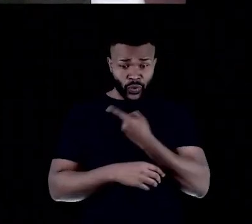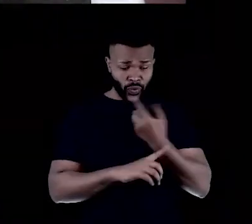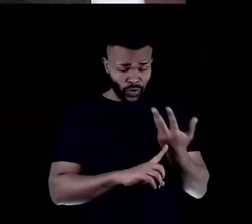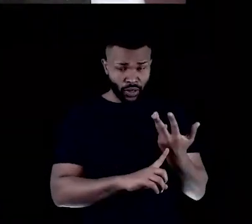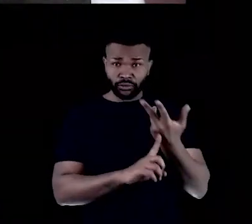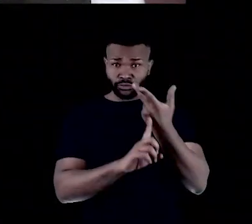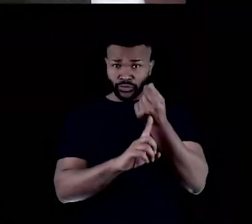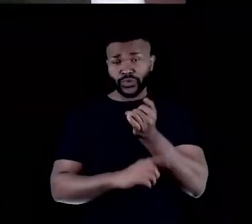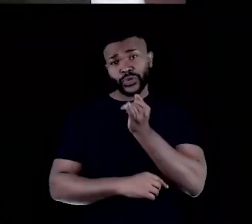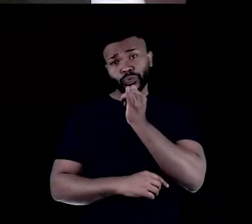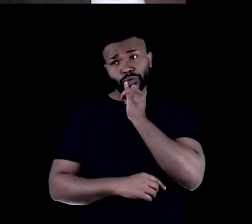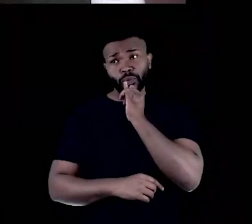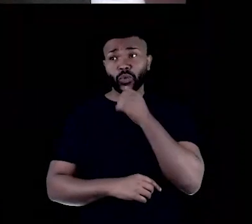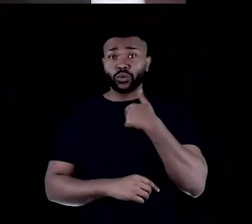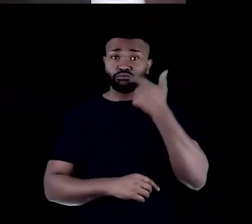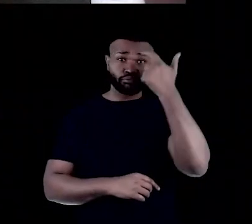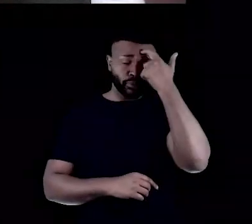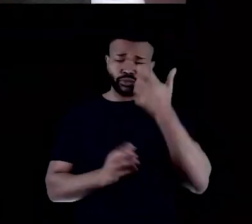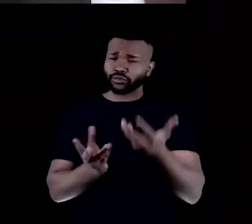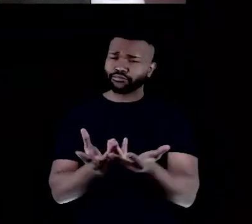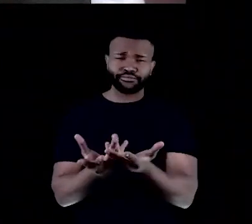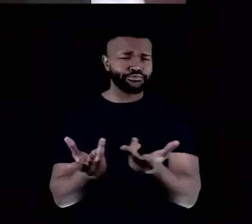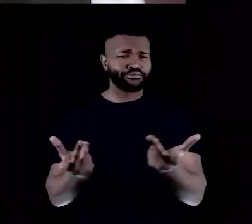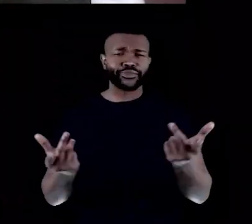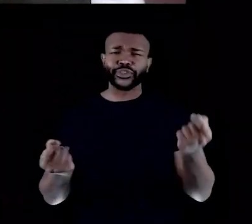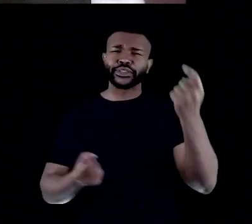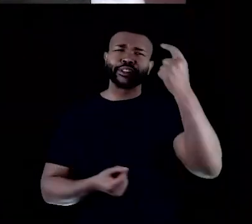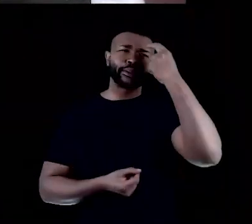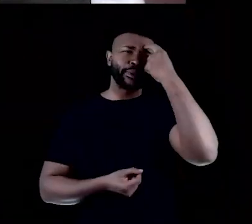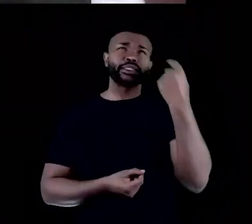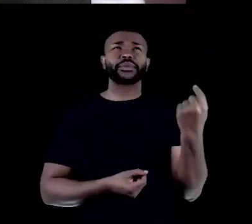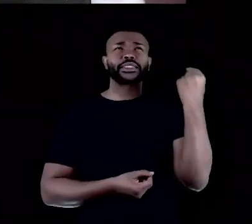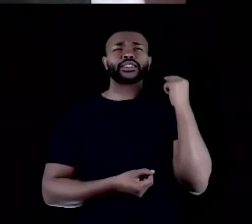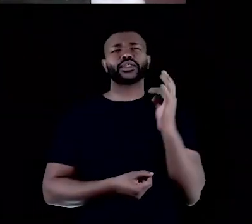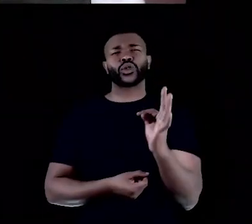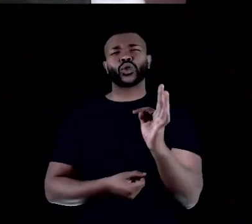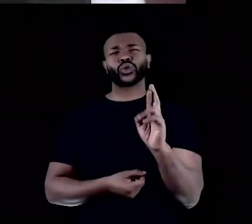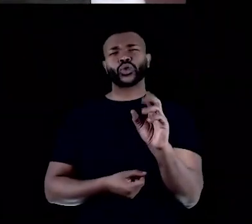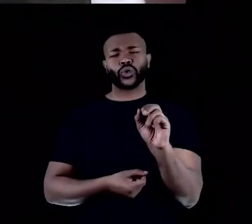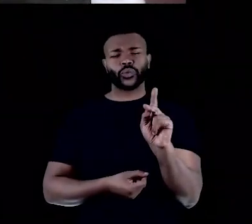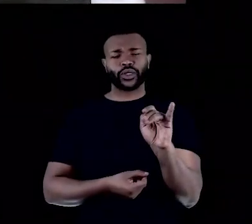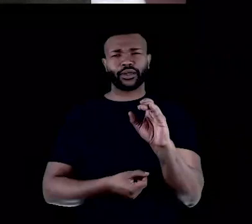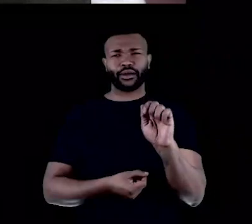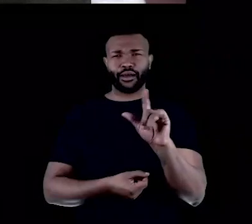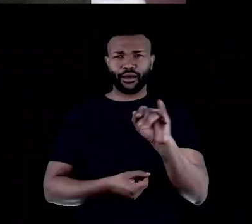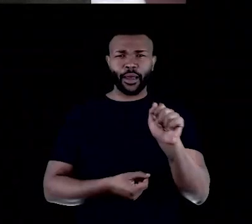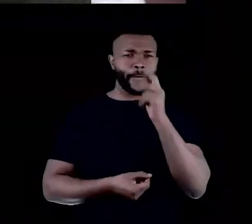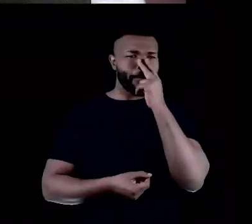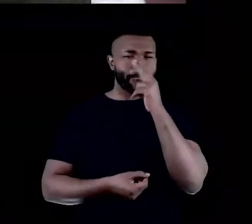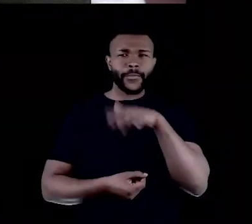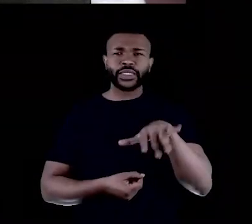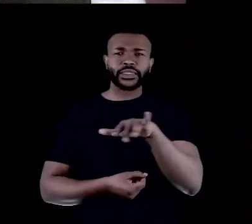Mesmo entre nós, artistas, por exemplo, eu acho muito incrível pensar na época da Tropicália, por exemplo, em